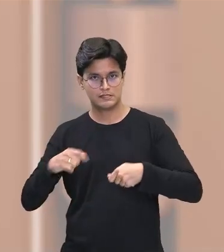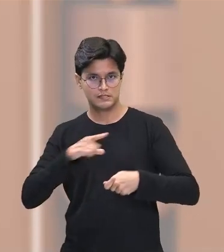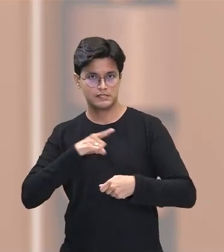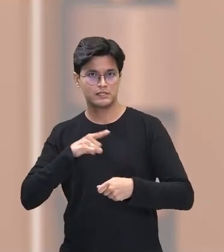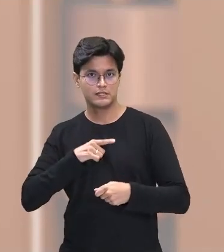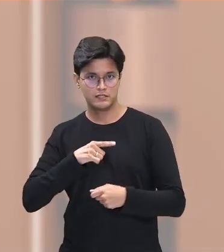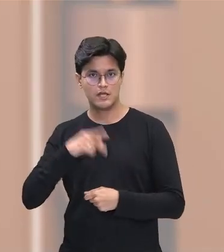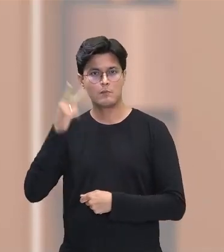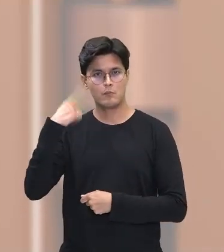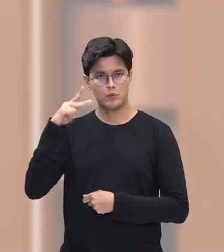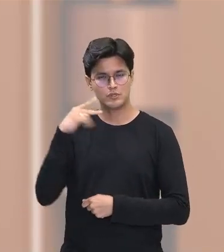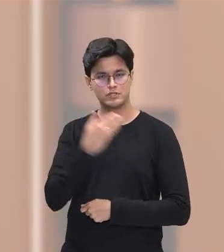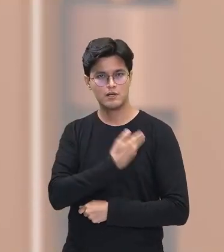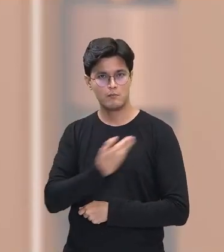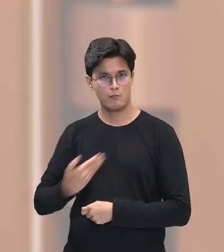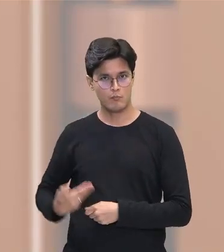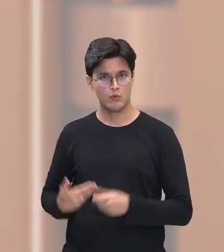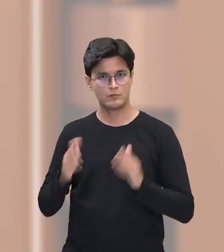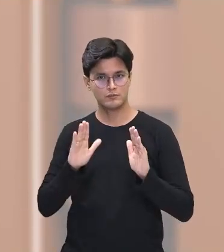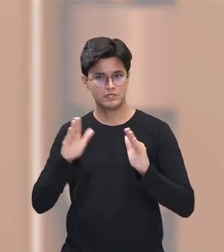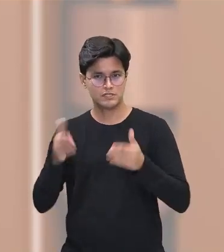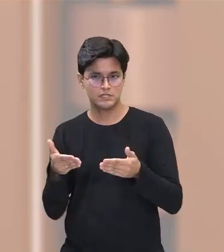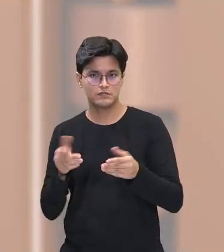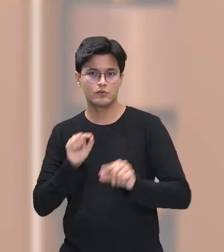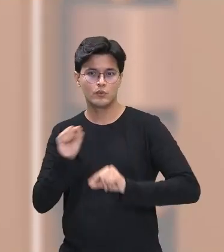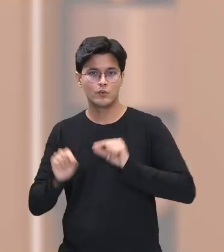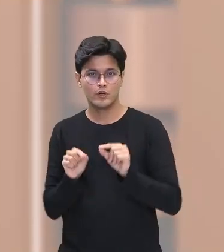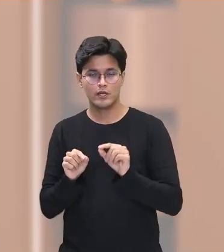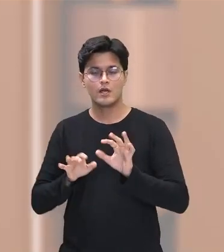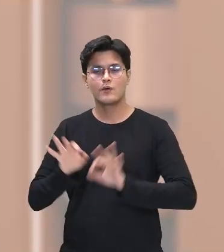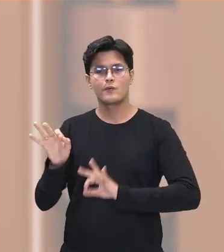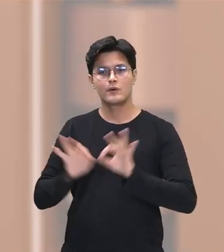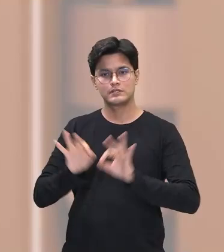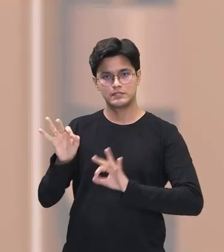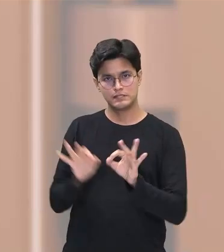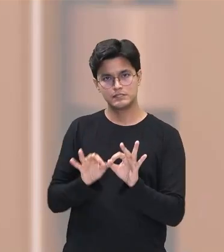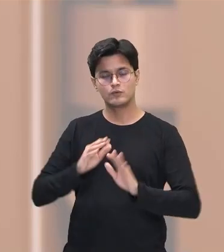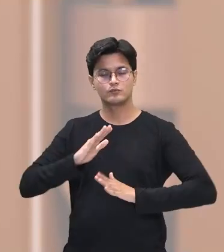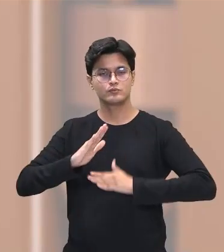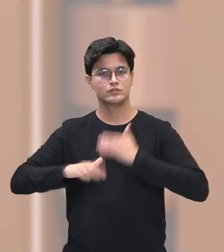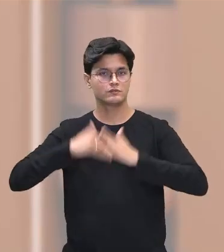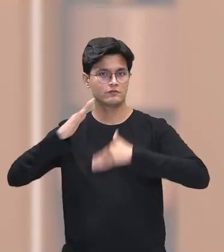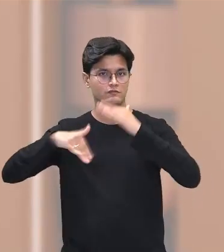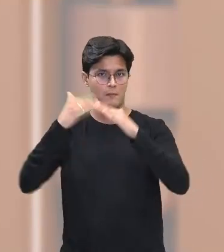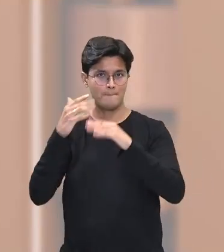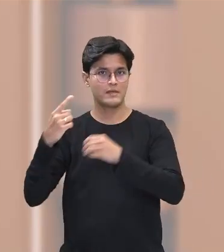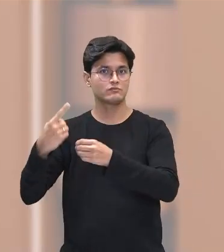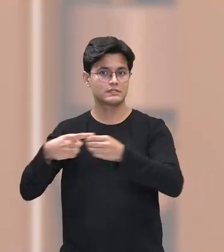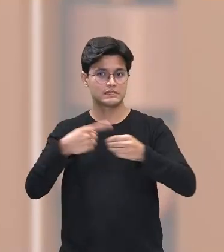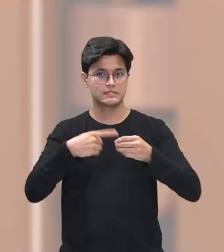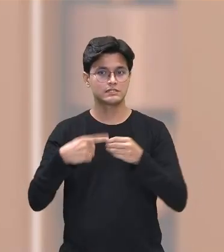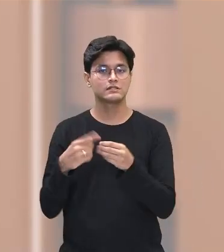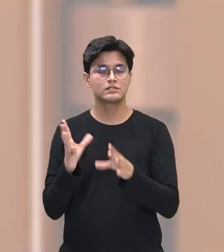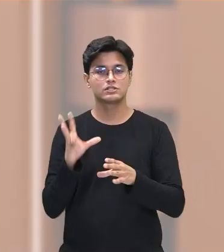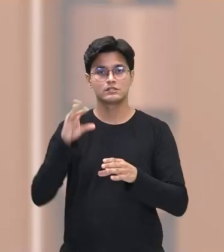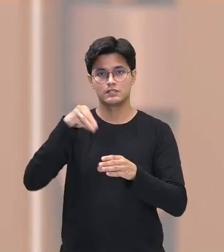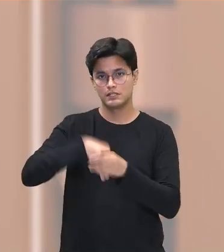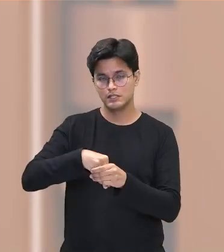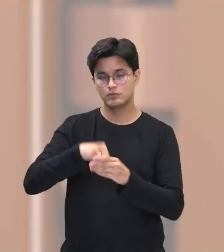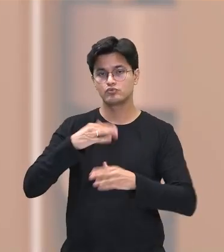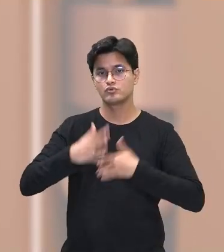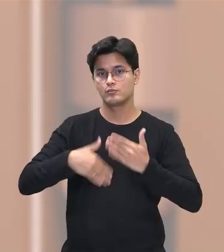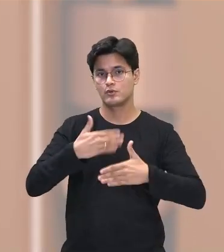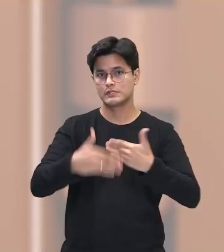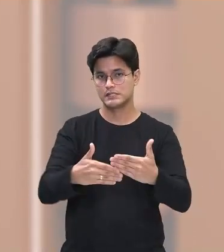políticas públicas aí voltadas para a organização, o desenvolvimento das cidades dentro desse